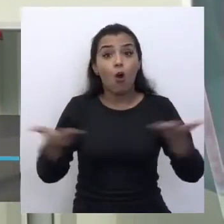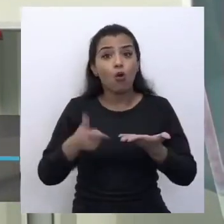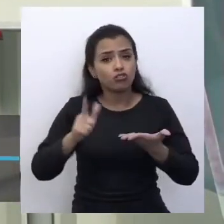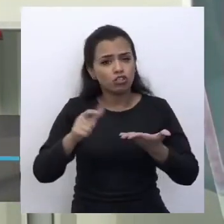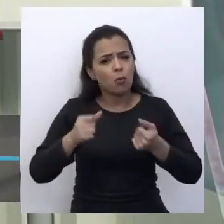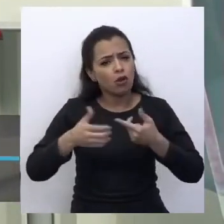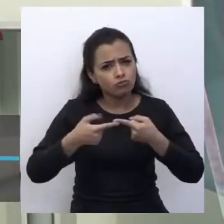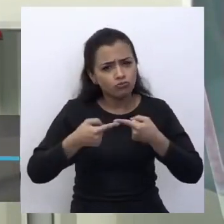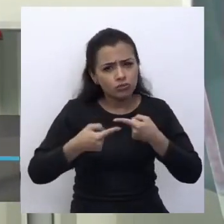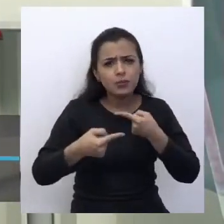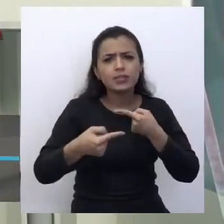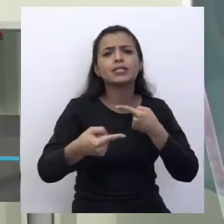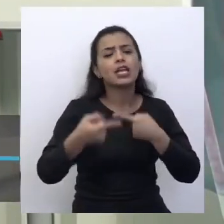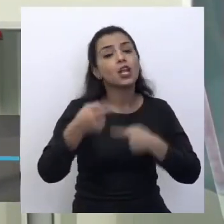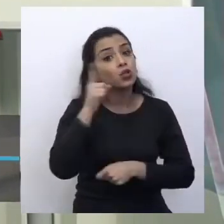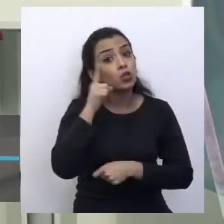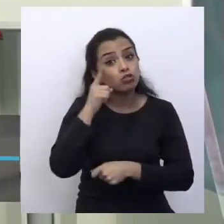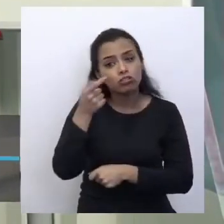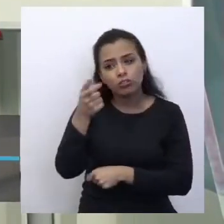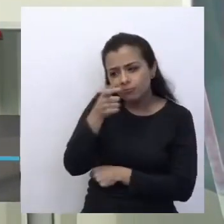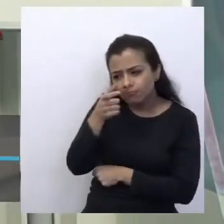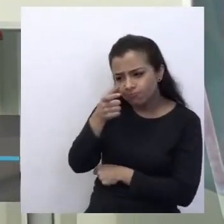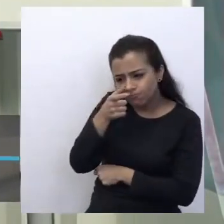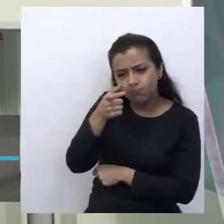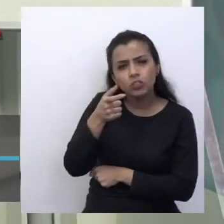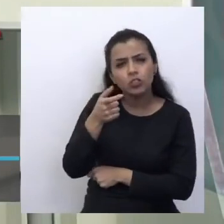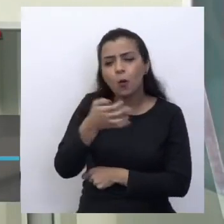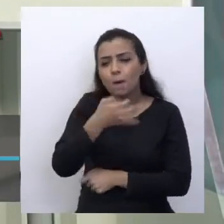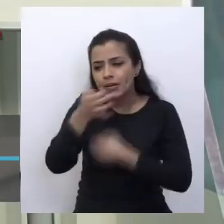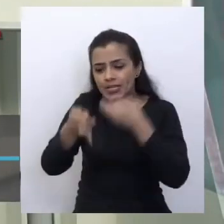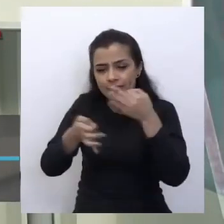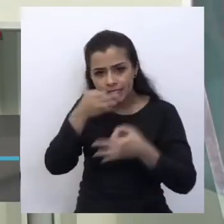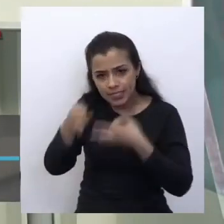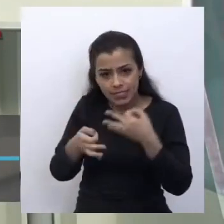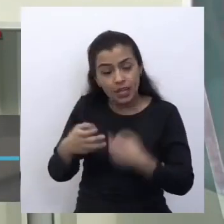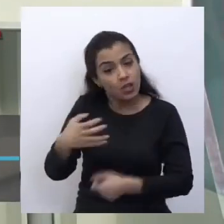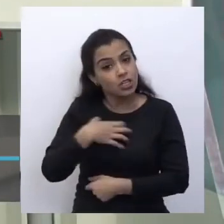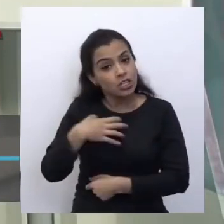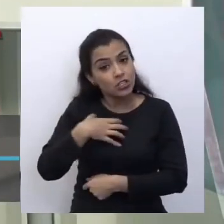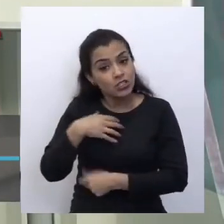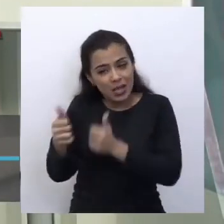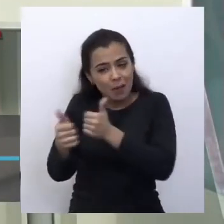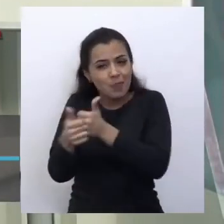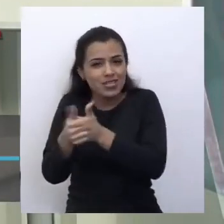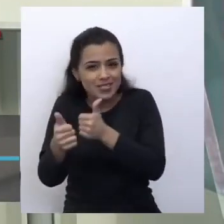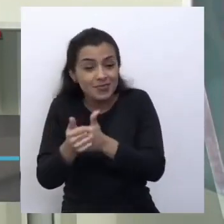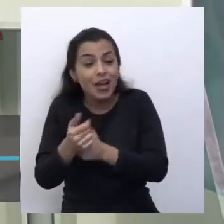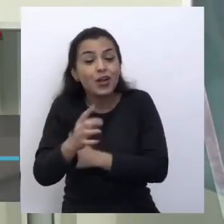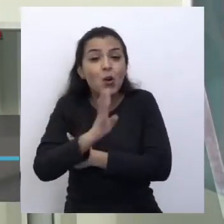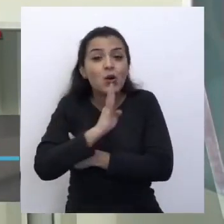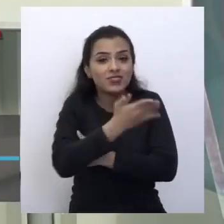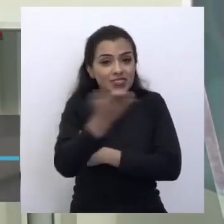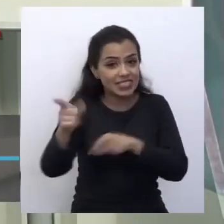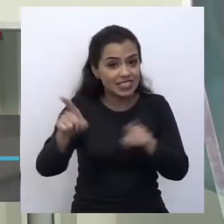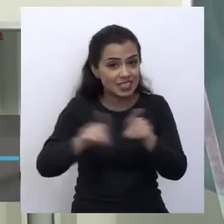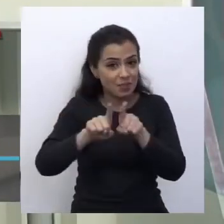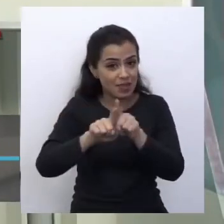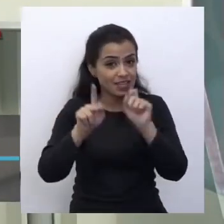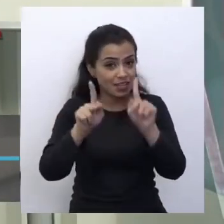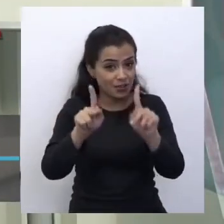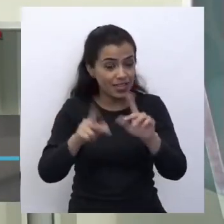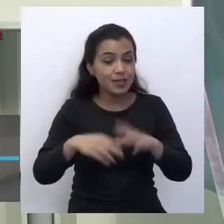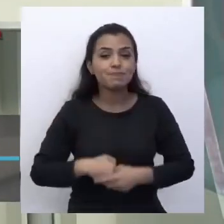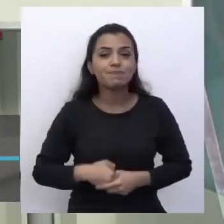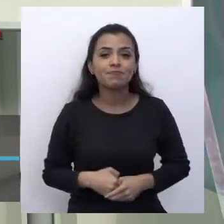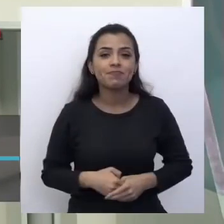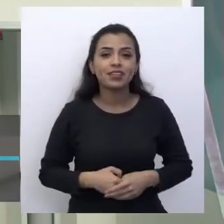eu tô compartilhando com vocês, eu tô comentando. É uma forma da gente se aproximar, tá? De a gente se conhecer também, tá certo? Então,